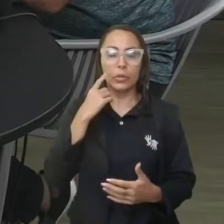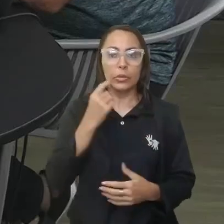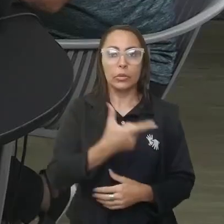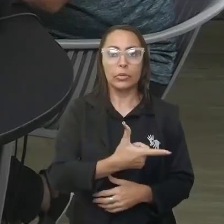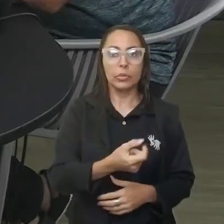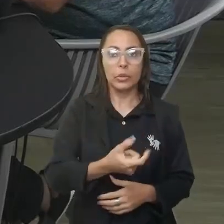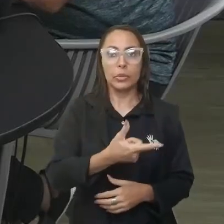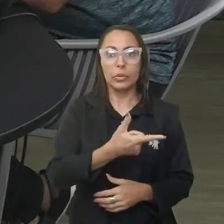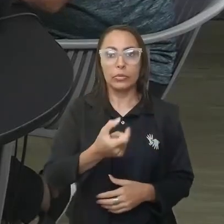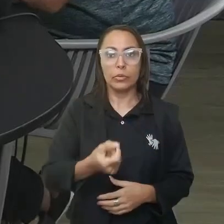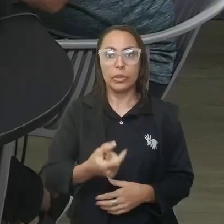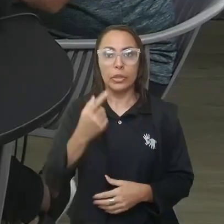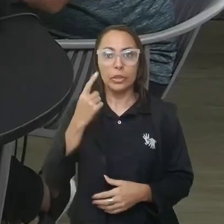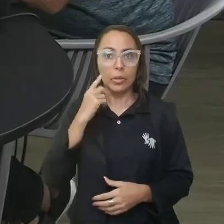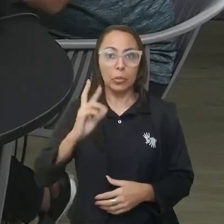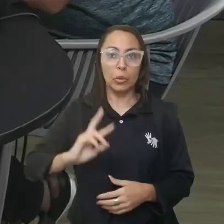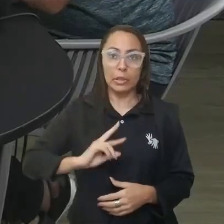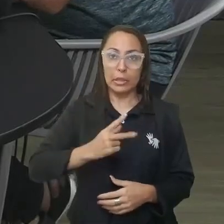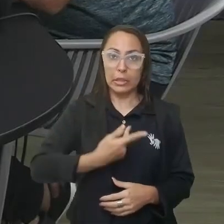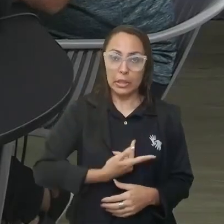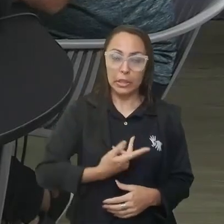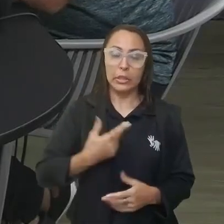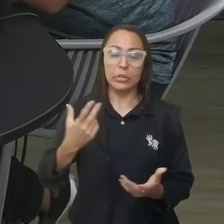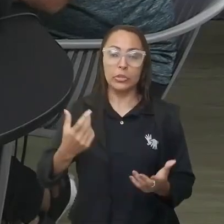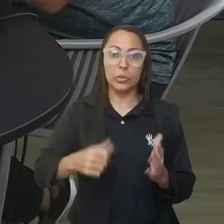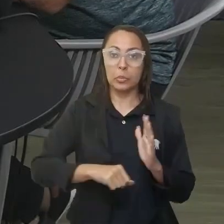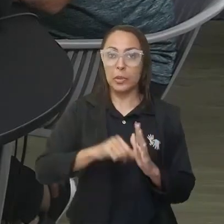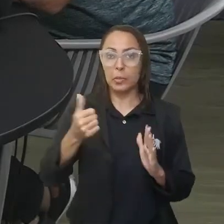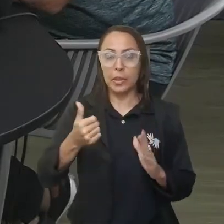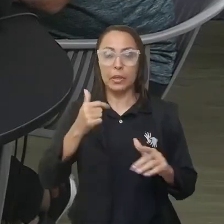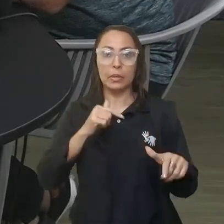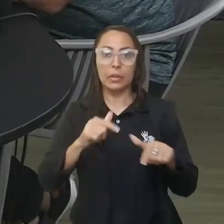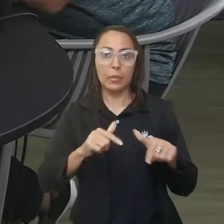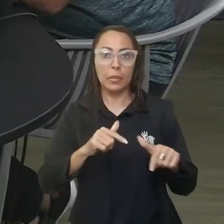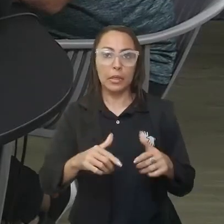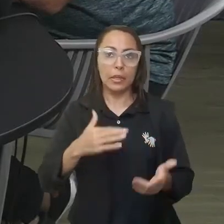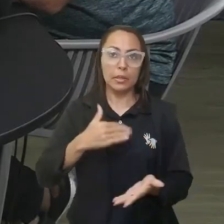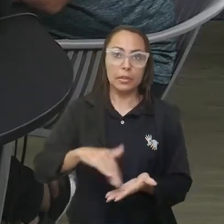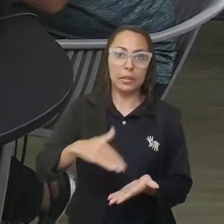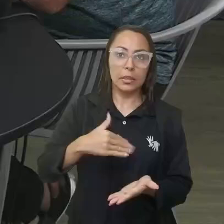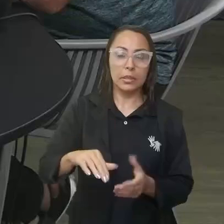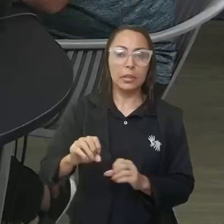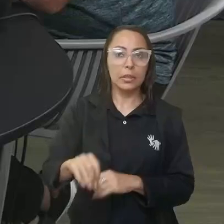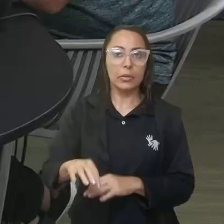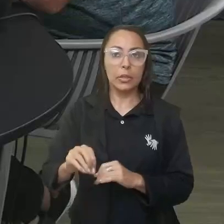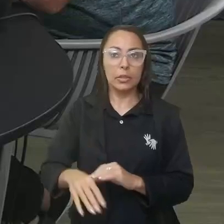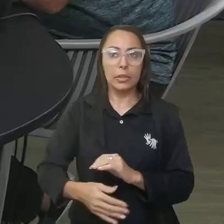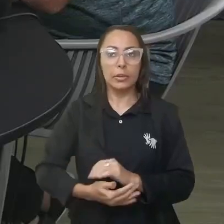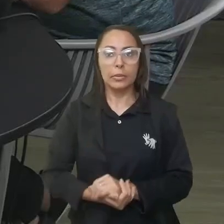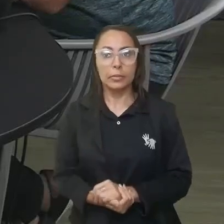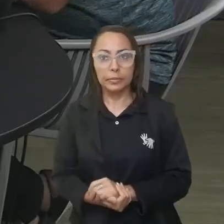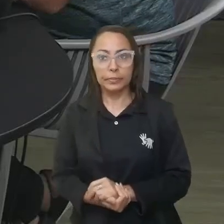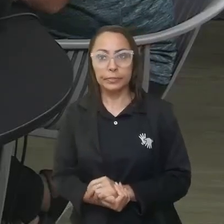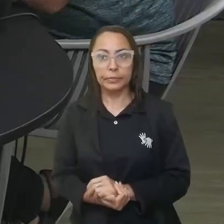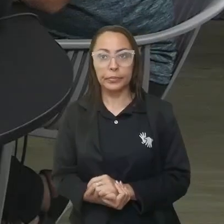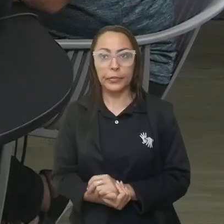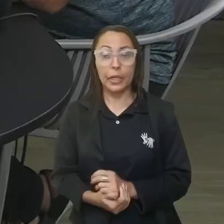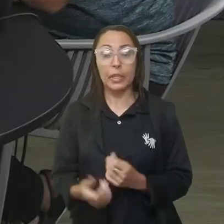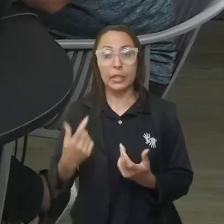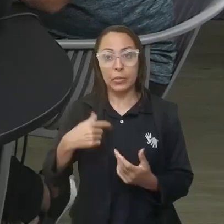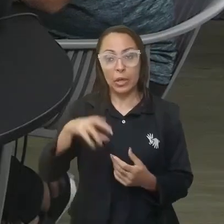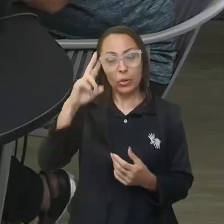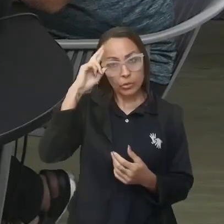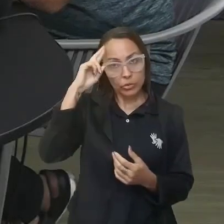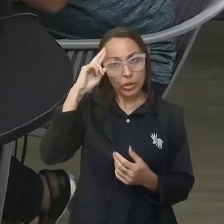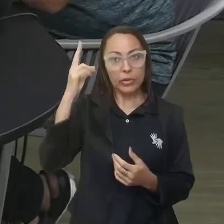2020. Ela é uma mulher trans, foi a primeira mulher trans a trabalhar na Secretaria de Educação, né, a ter um cargo de chefia